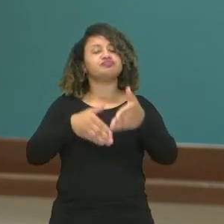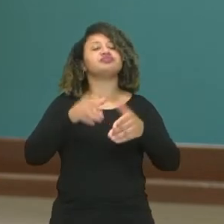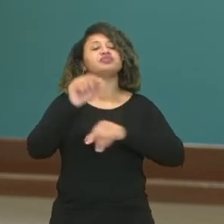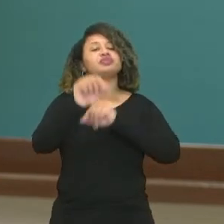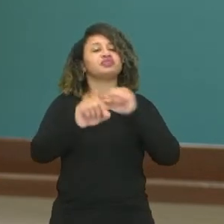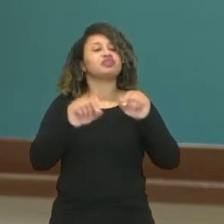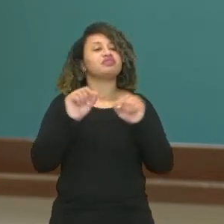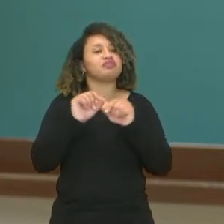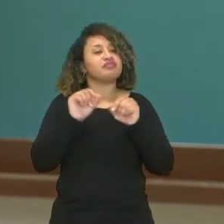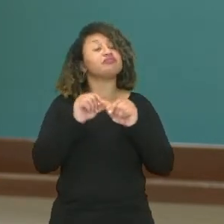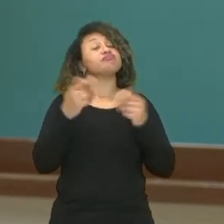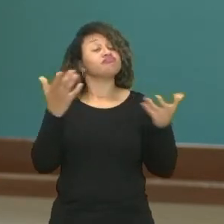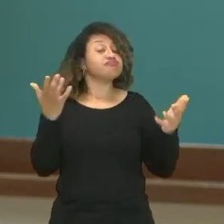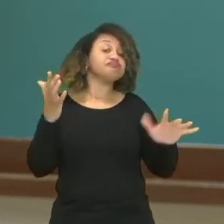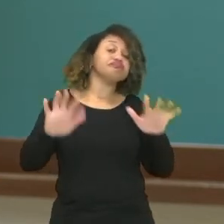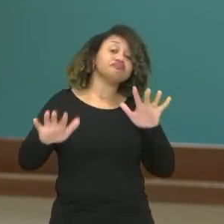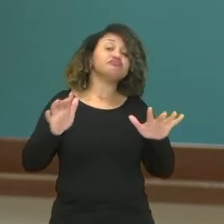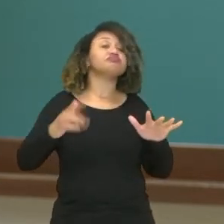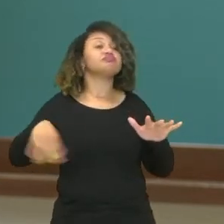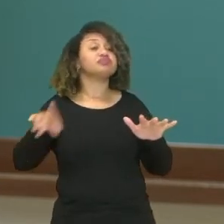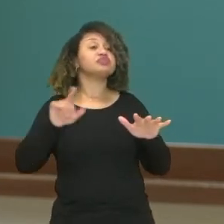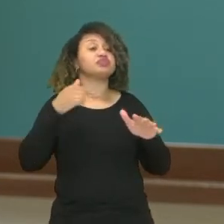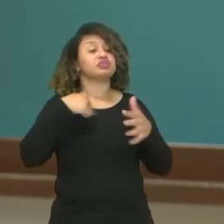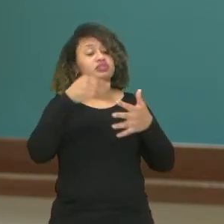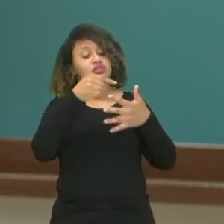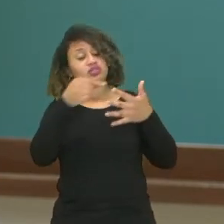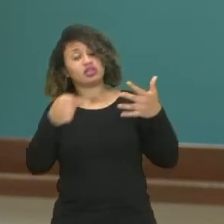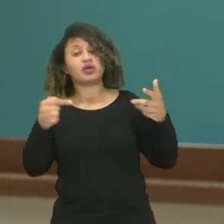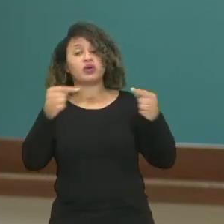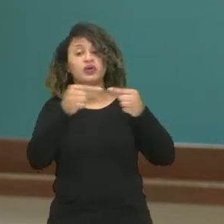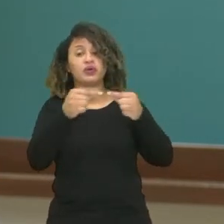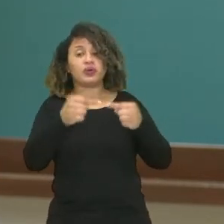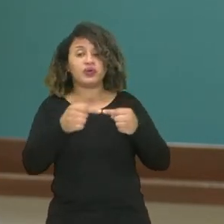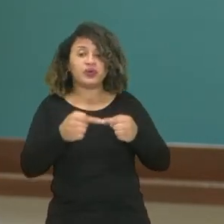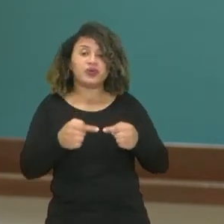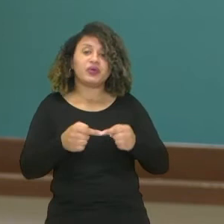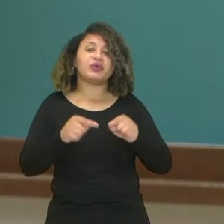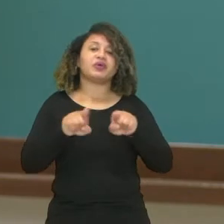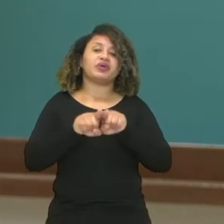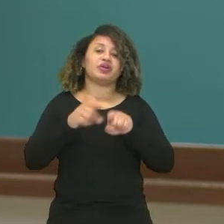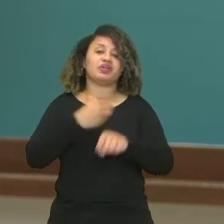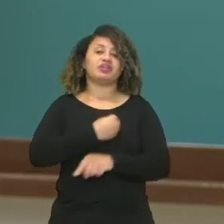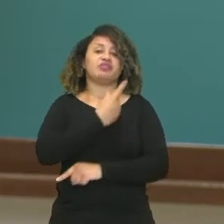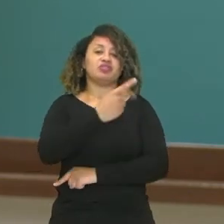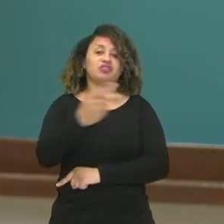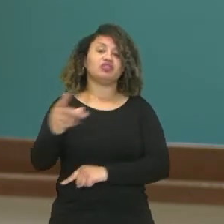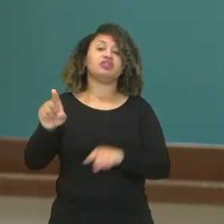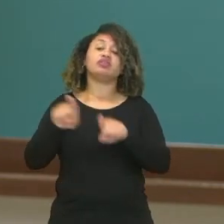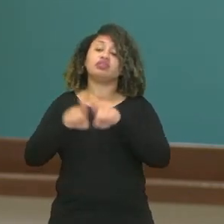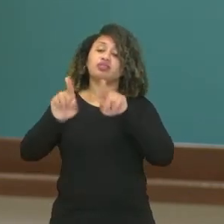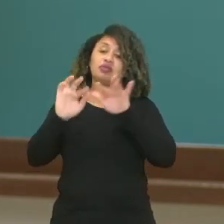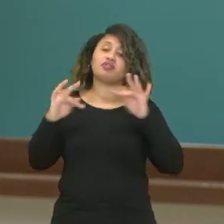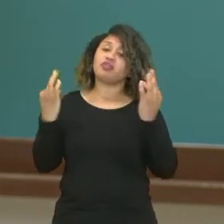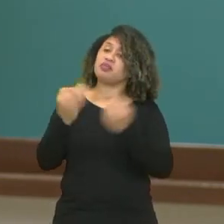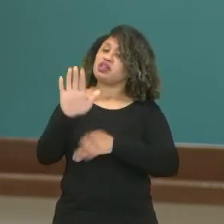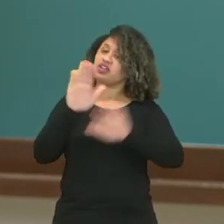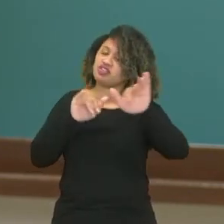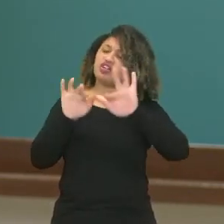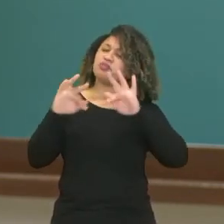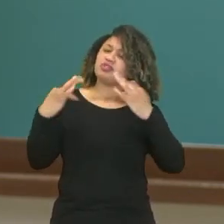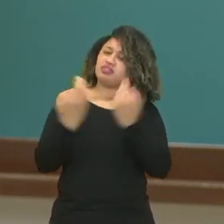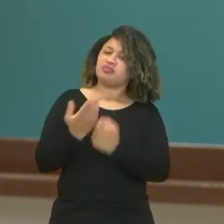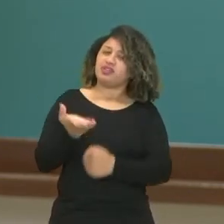e, quem sabe, estejam dentro de vários desses benefícios aqui na vida, não só de vocês, da família, Leva todo mundo para